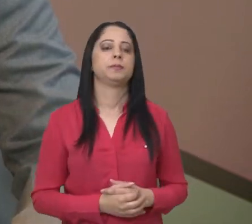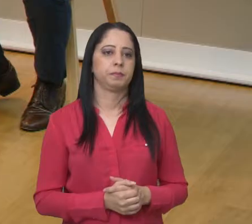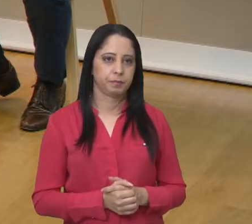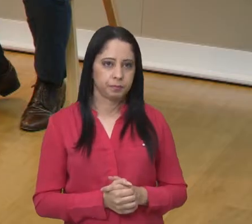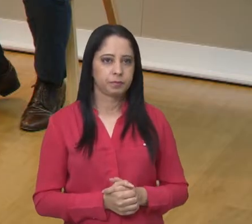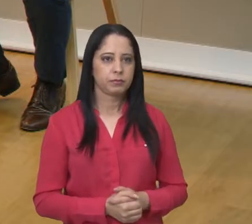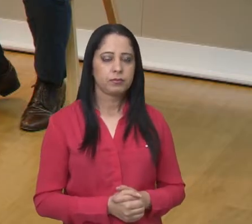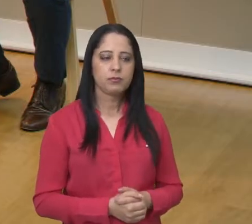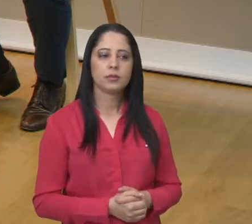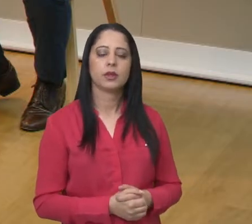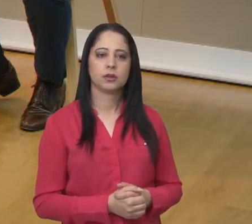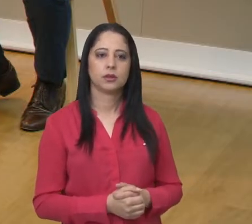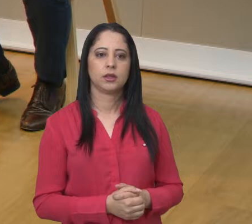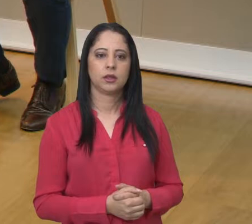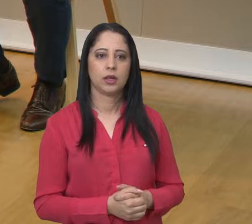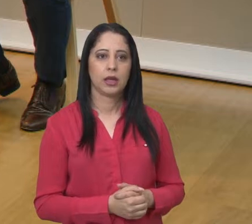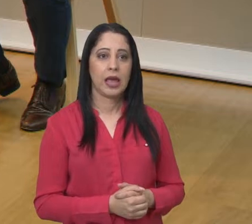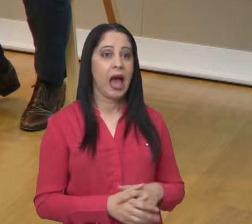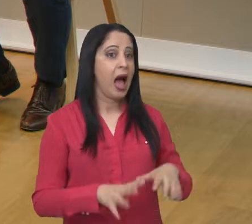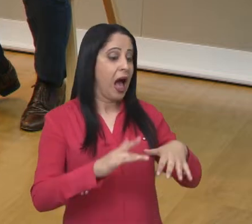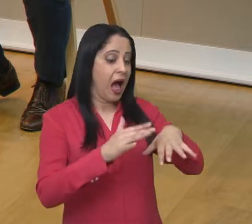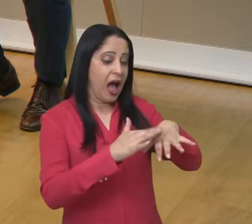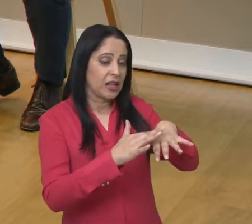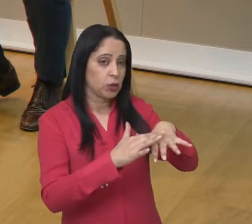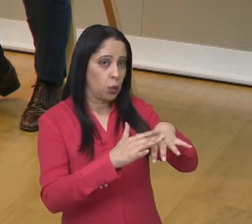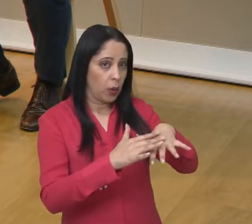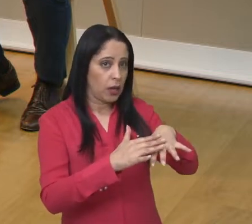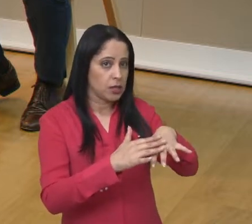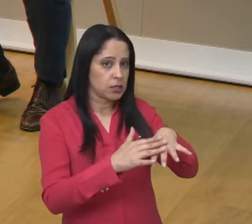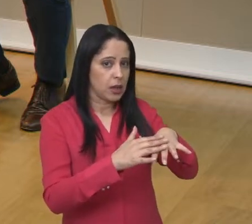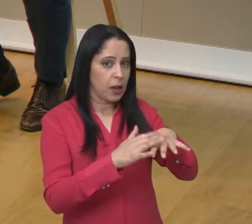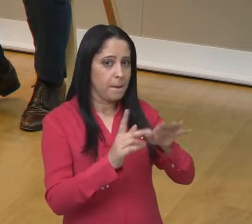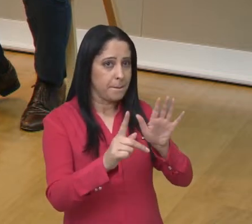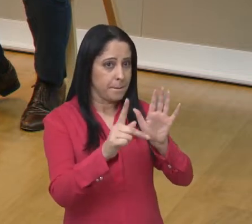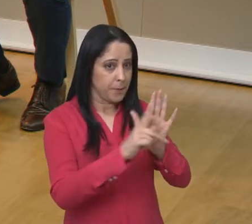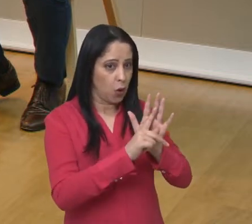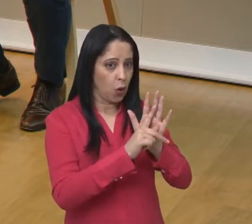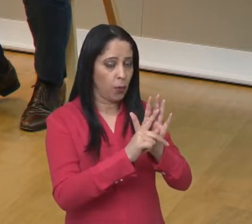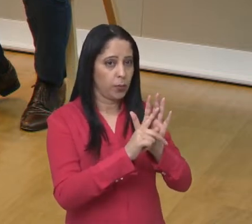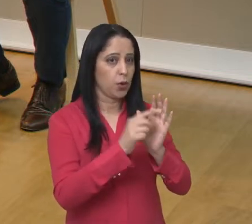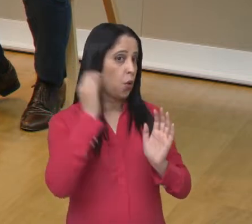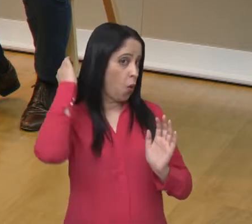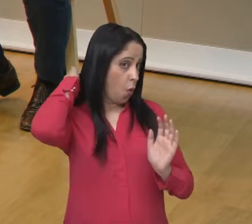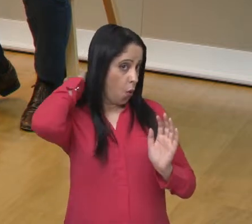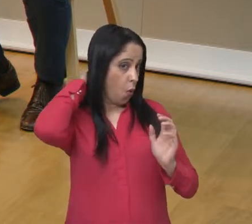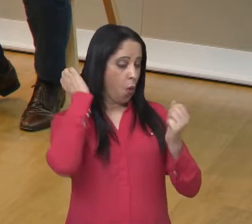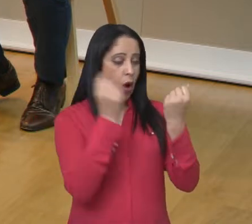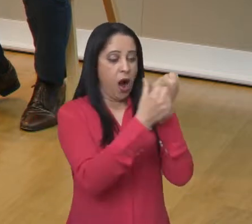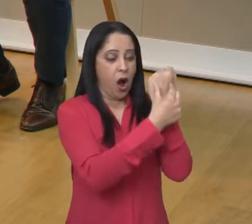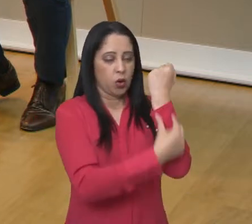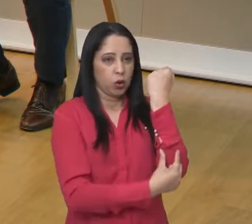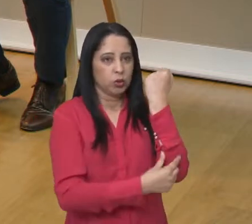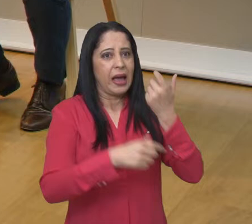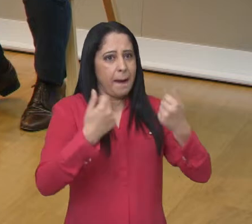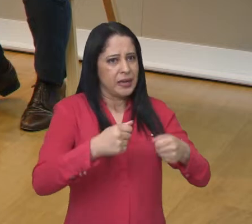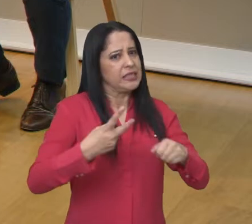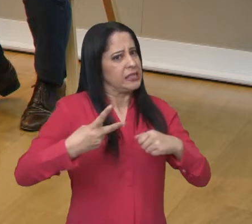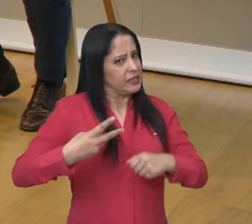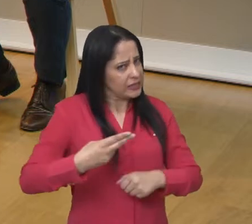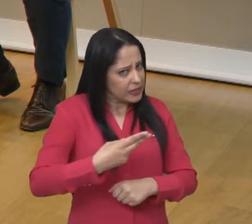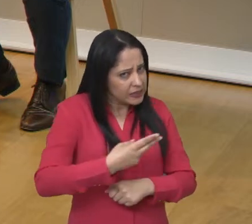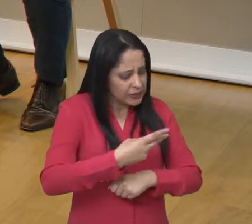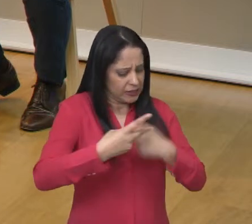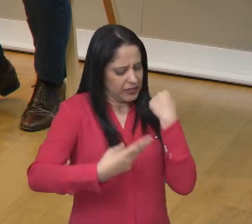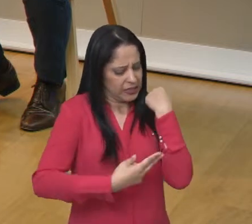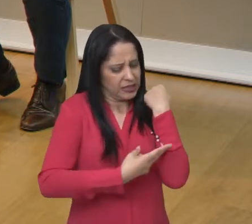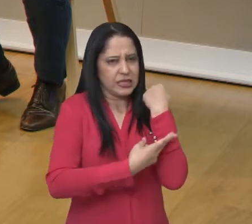doutor. E todo caso de doenças relacionadas à coluna necessariamente tem que passar por uma cirurgia ou não? Porque